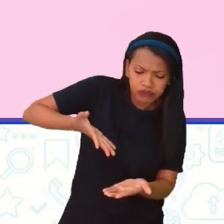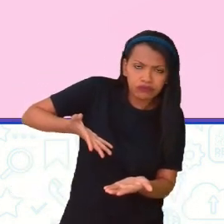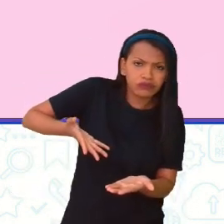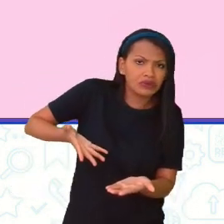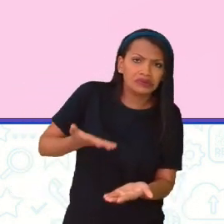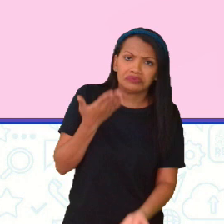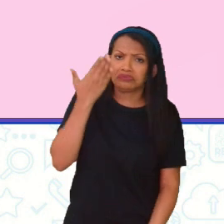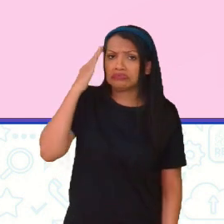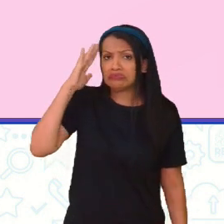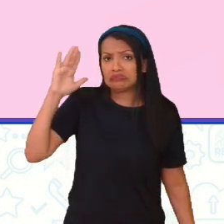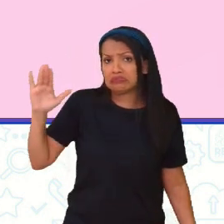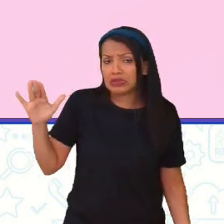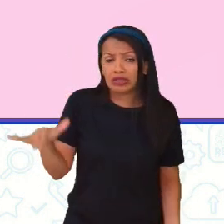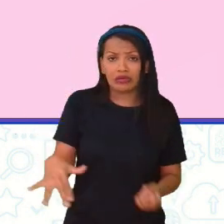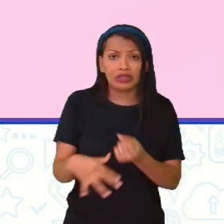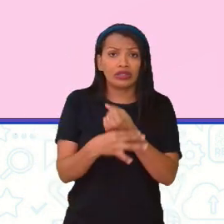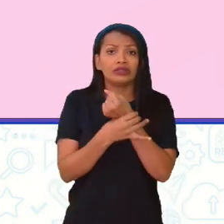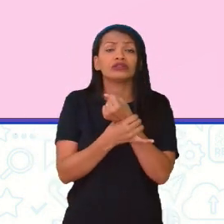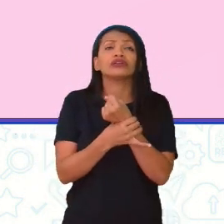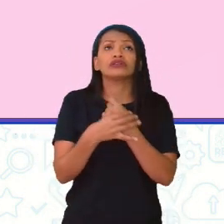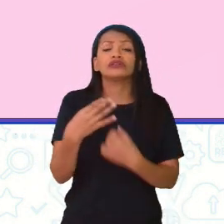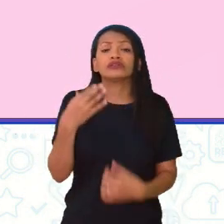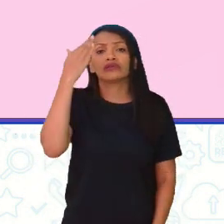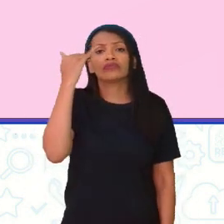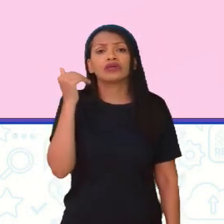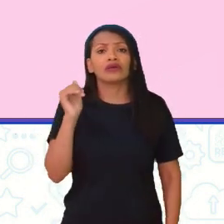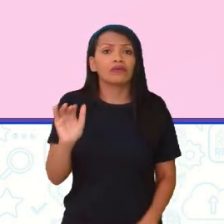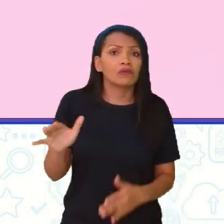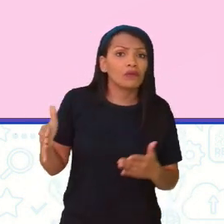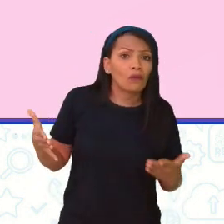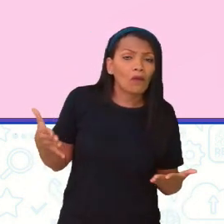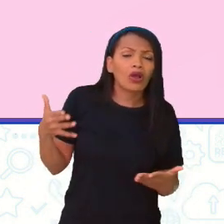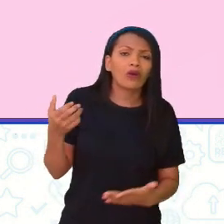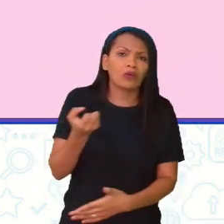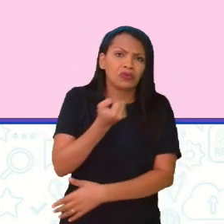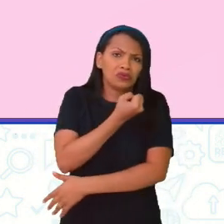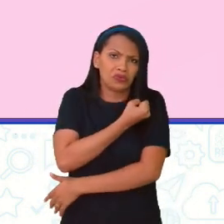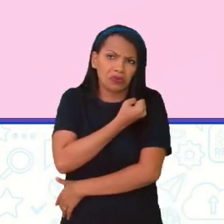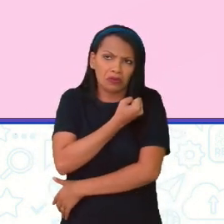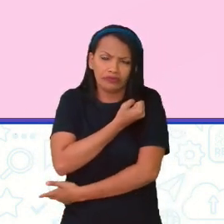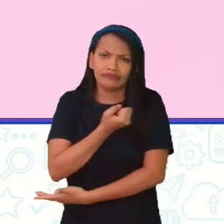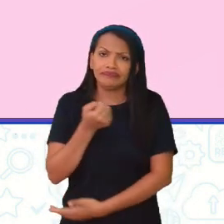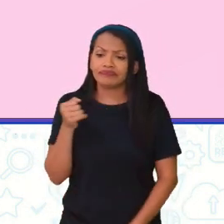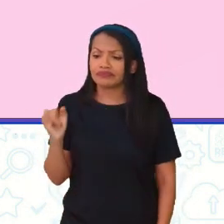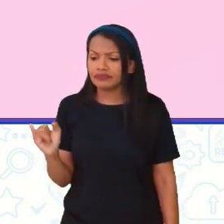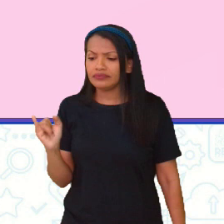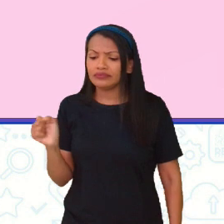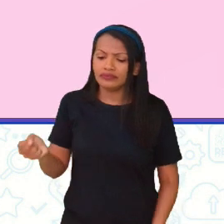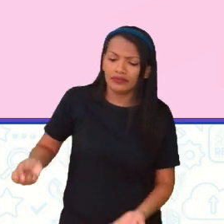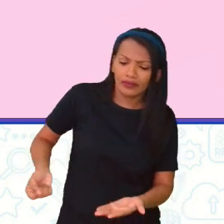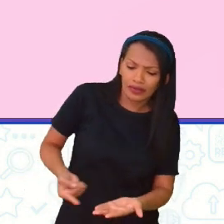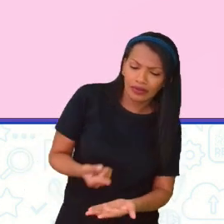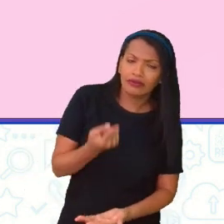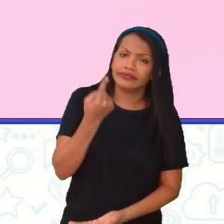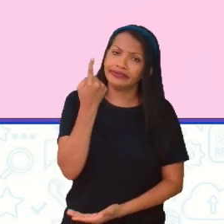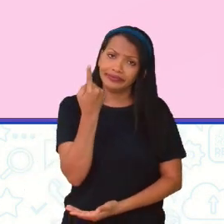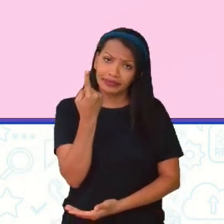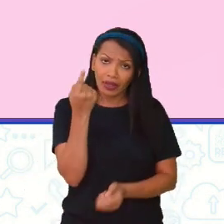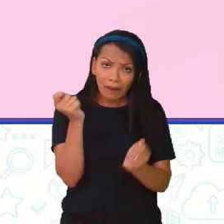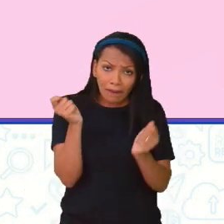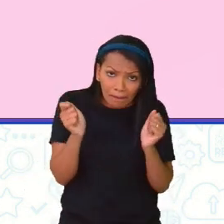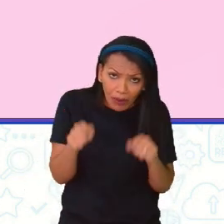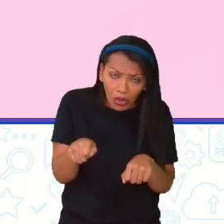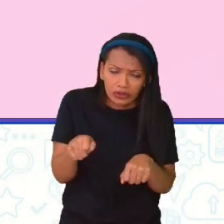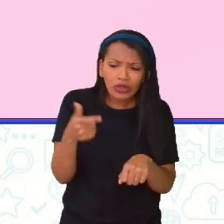você não tem como saber qual o valor que vai cair. Se cair 1 e jogar de novo, pode cair